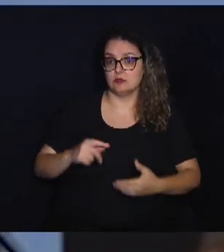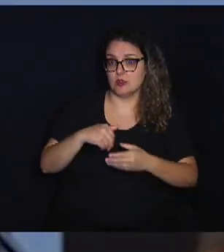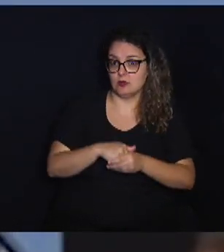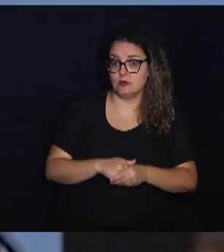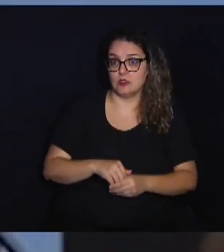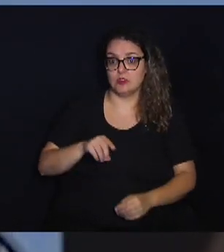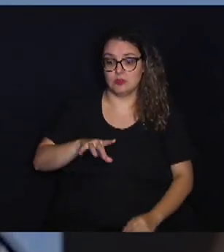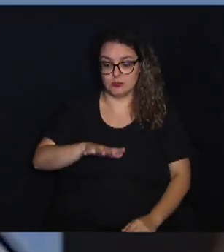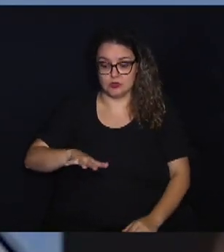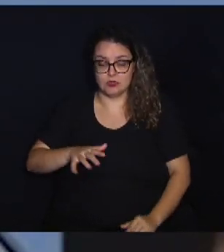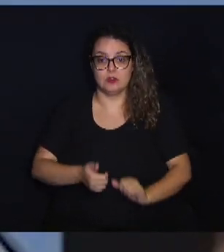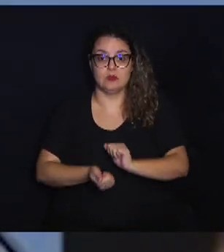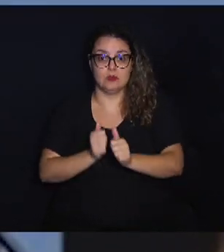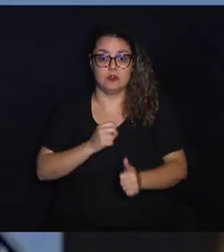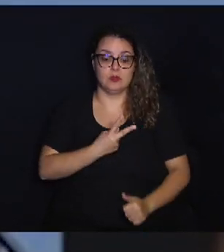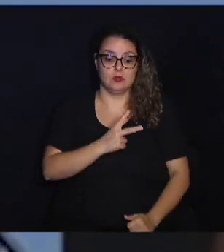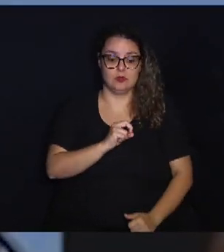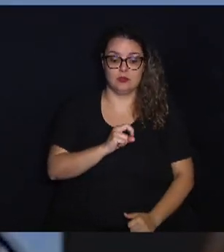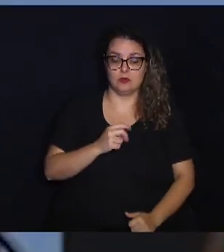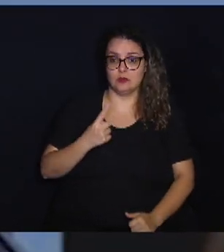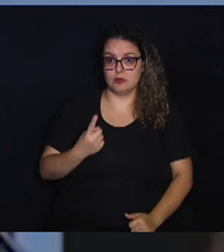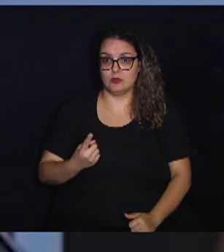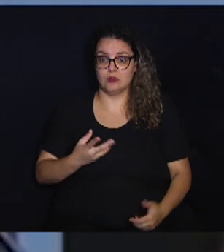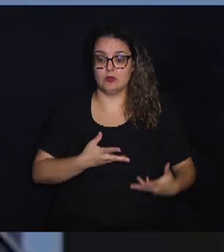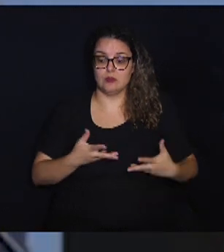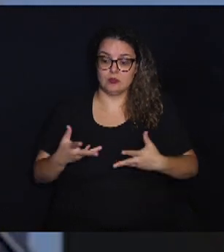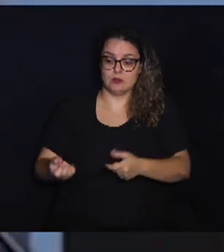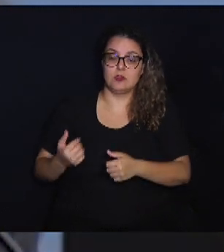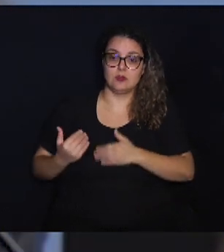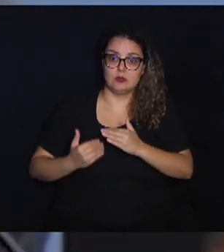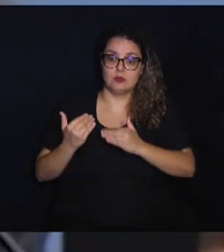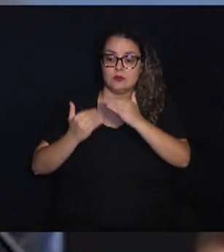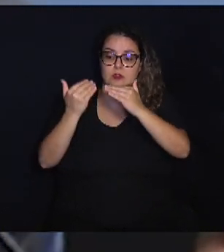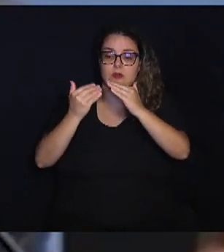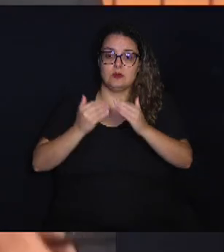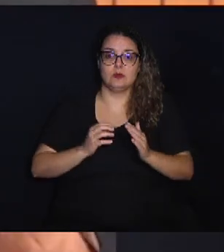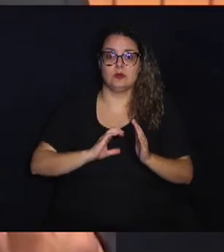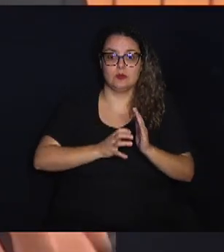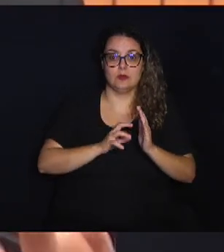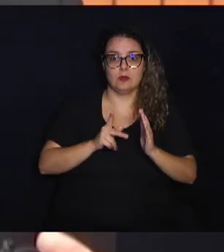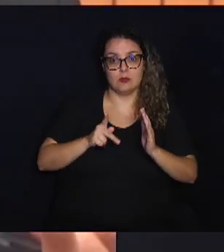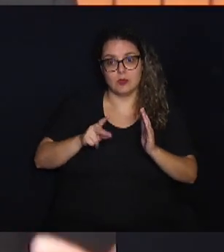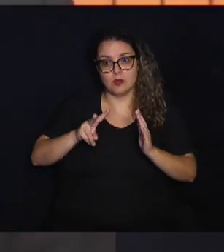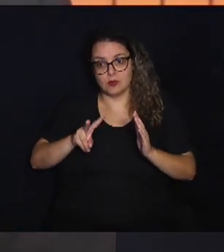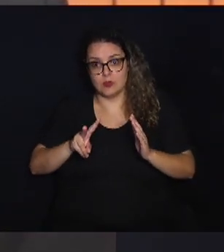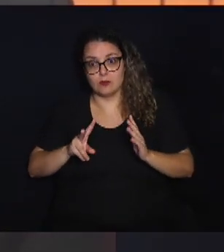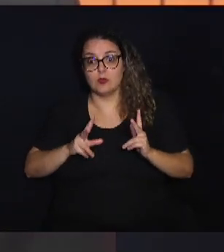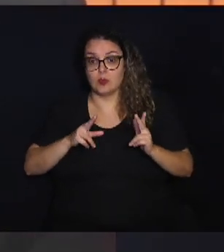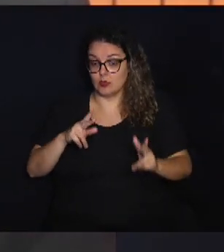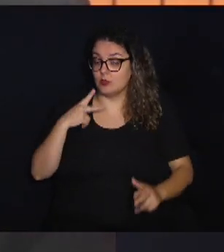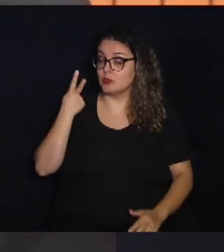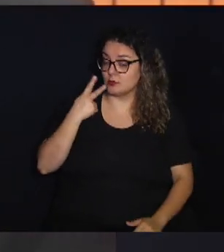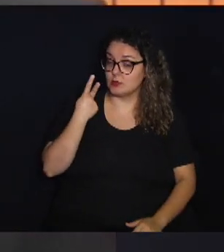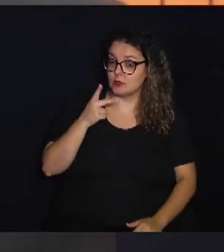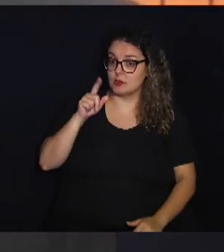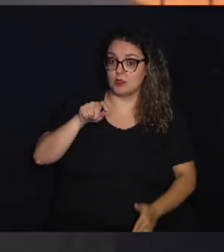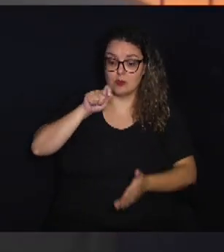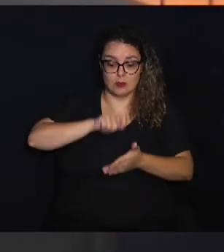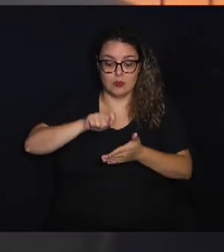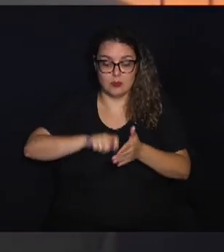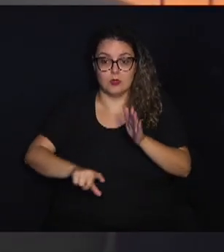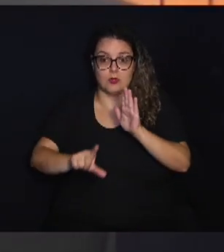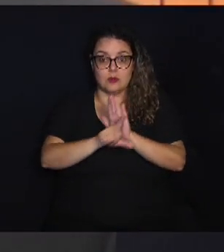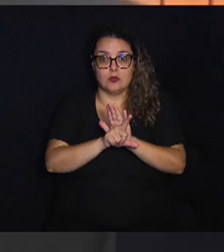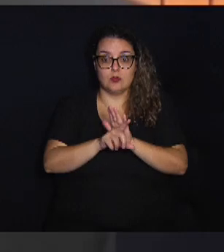em 2001 e convidado a participar da construção do Partido Verde. Como vereador, é autor da lei que criou